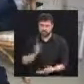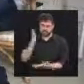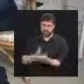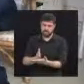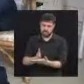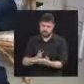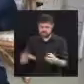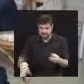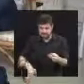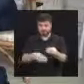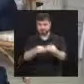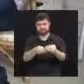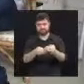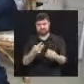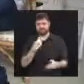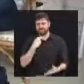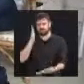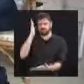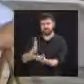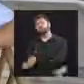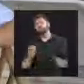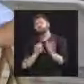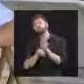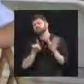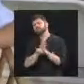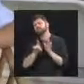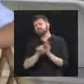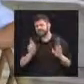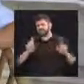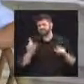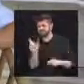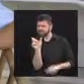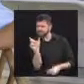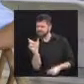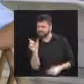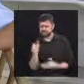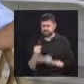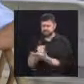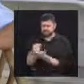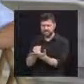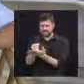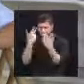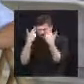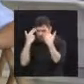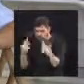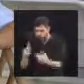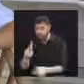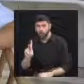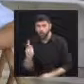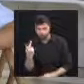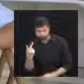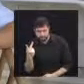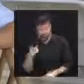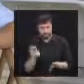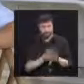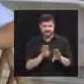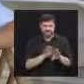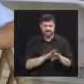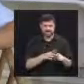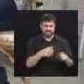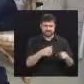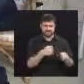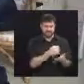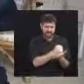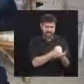Uma complementa a outra. Não é para parar, pelo amor de Deus. E qual é a diferença entre a homeopatia e a fitoterapia?